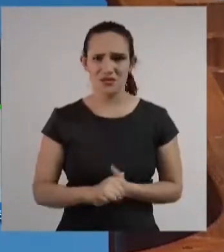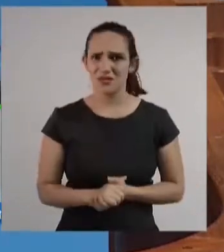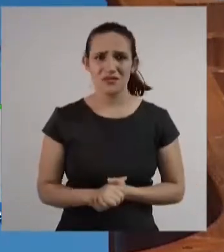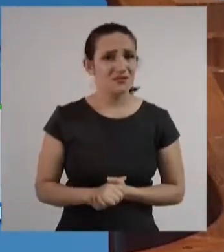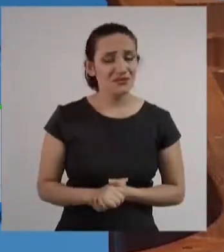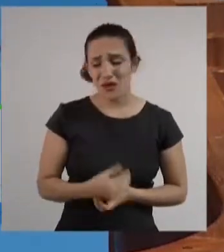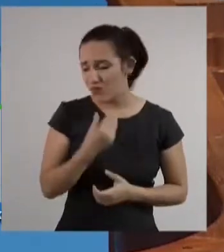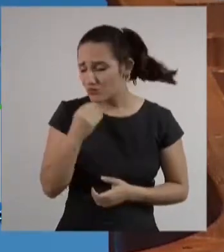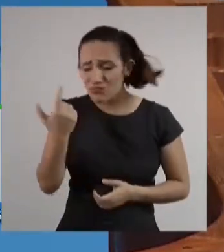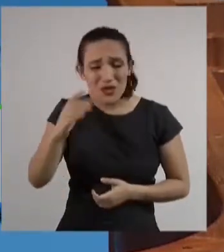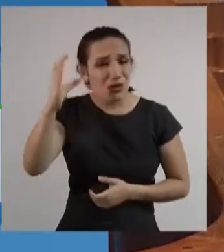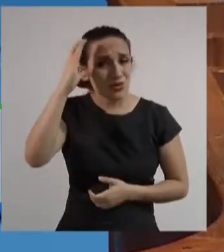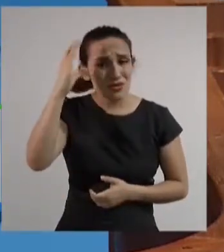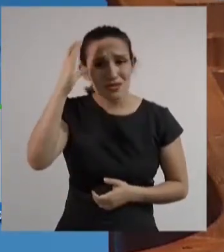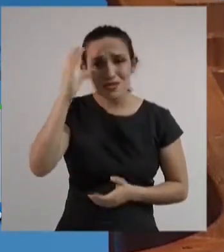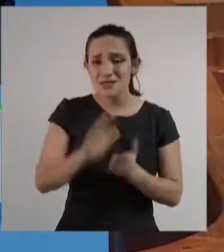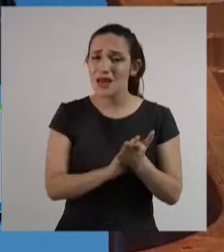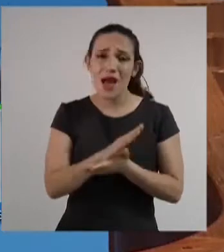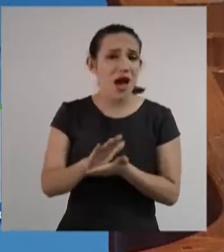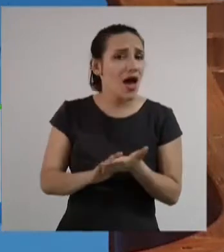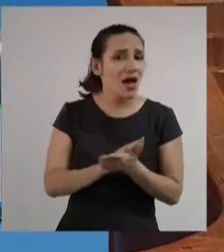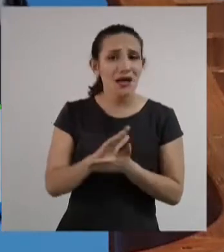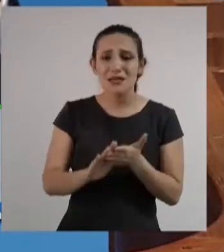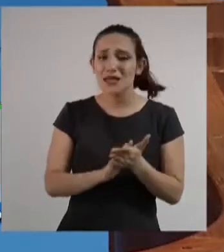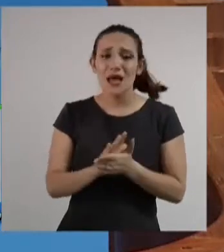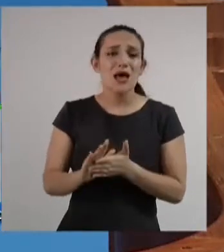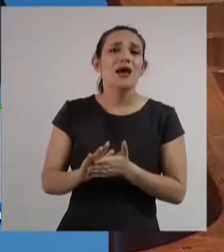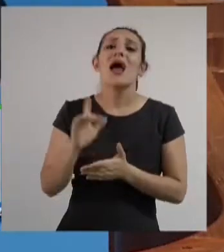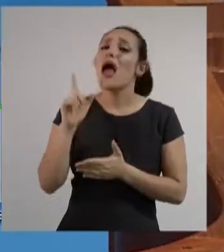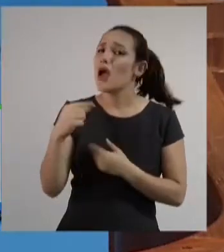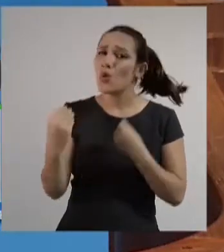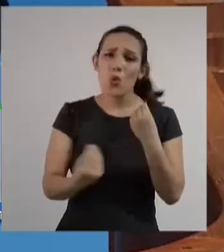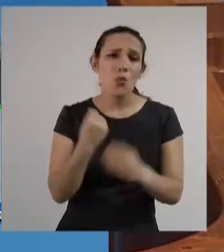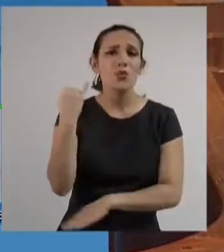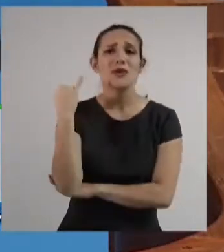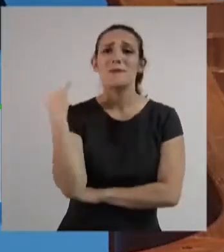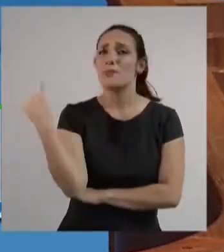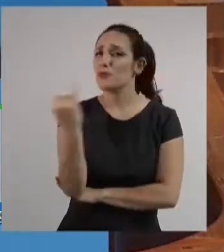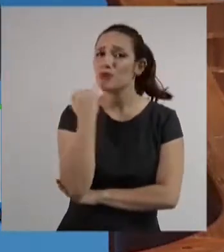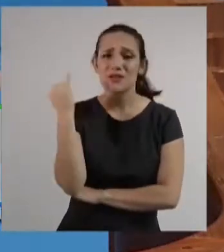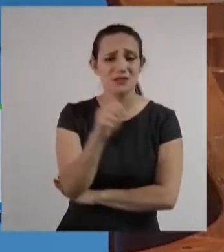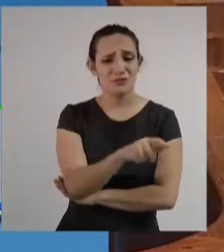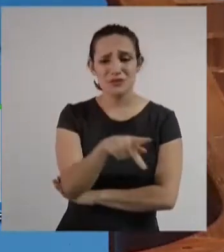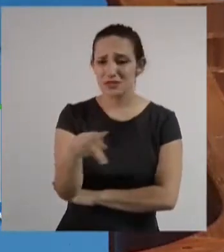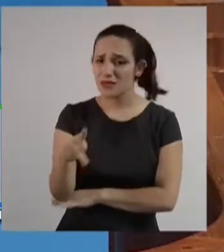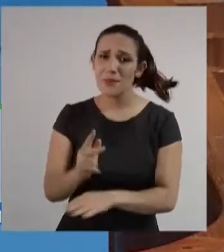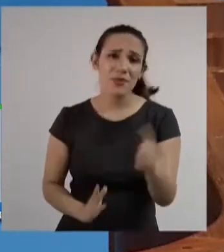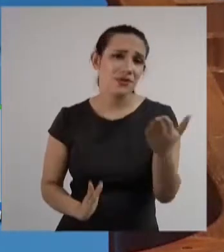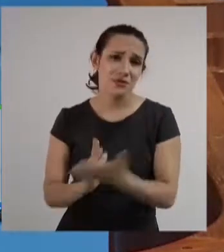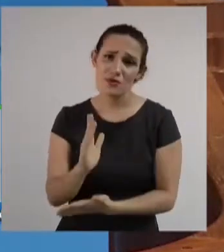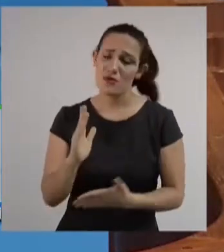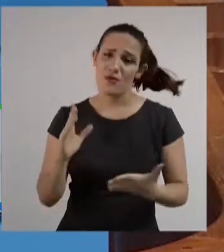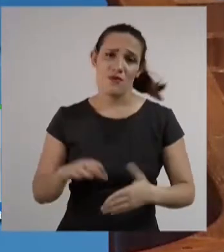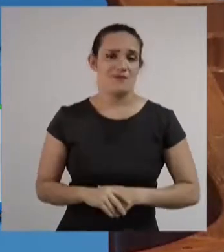tendo ciência do cargo, da importância do cargo para o qual ele foi eleito.